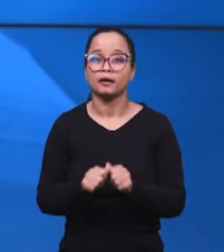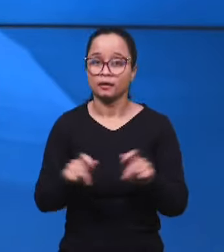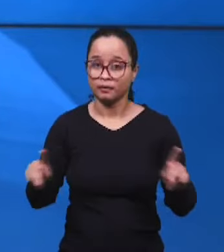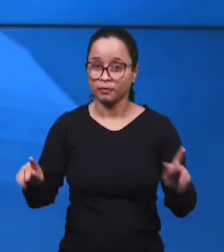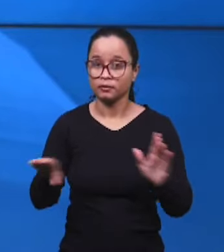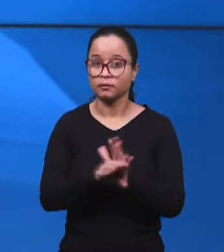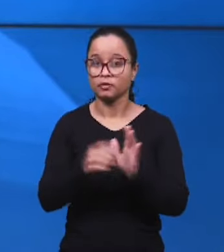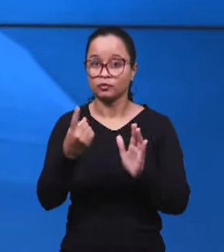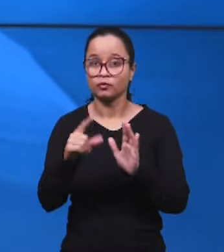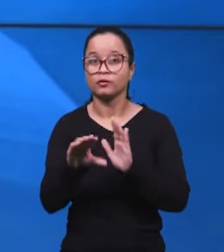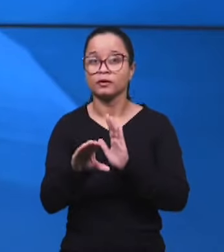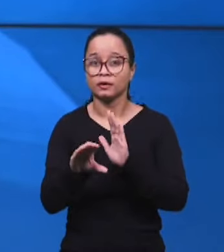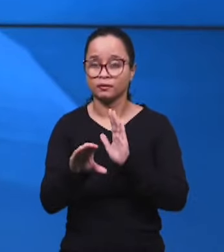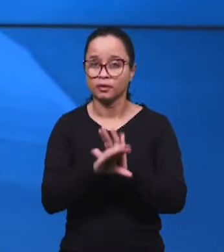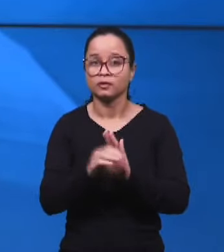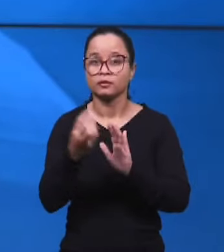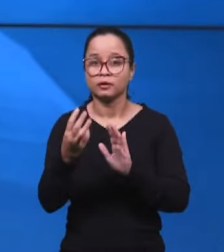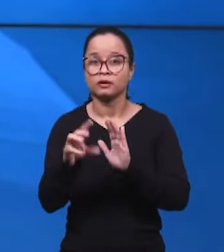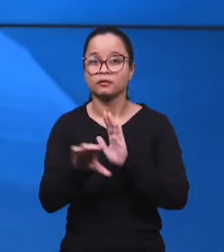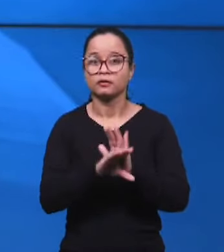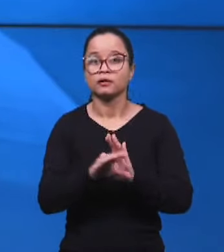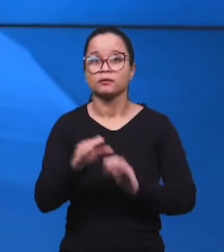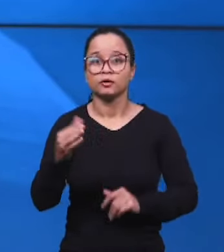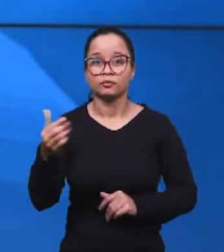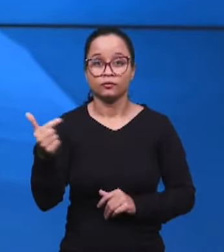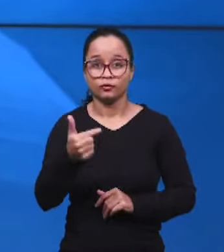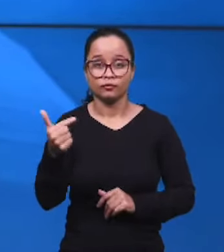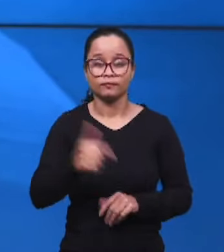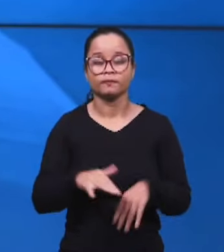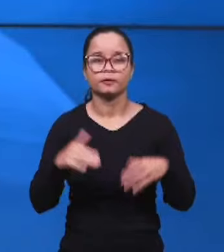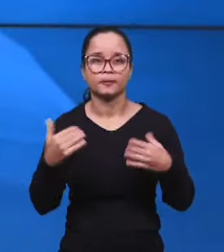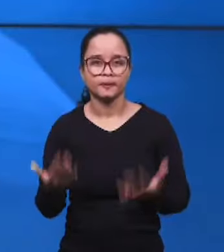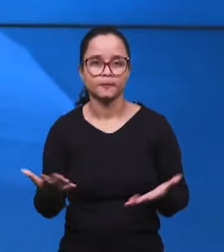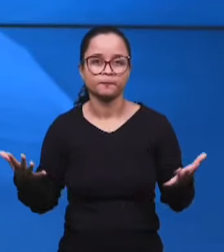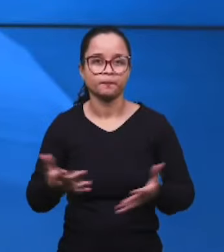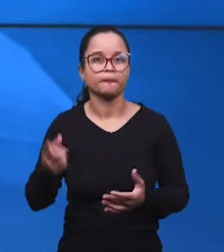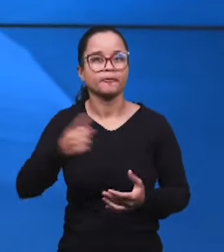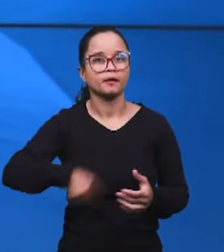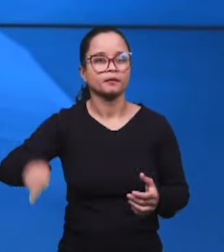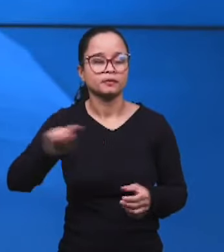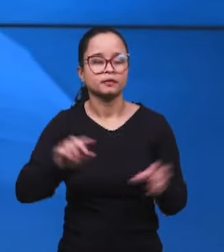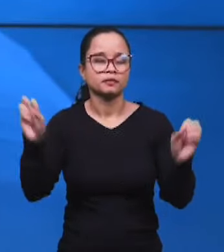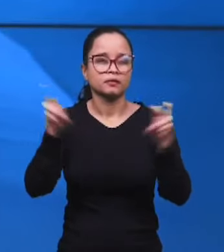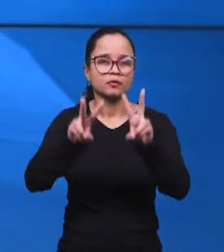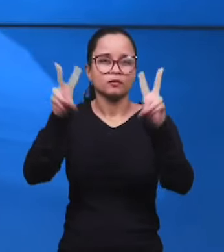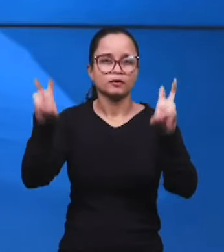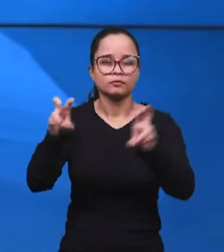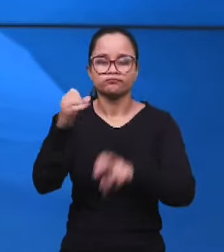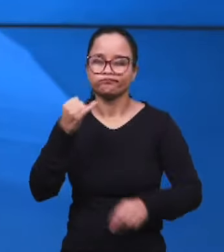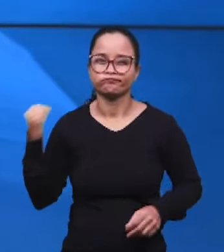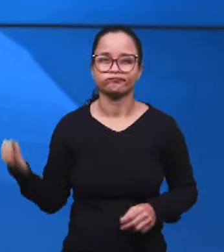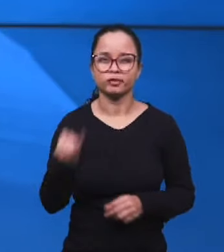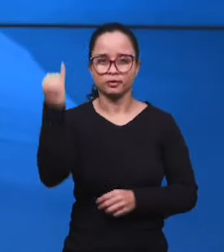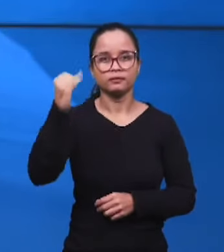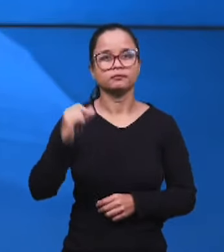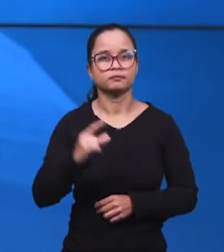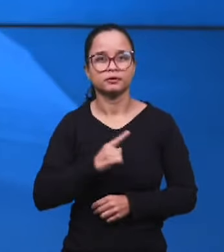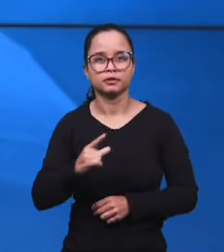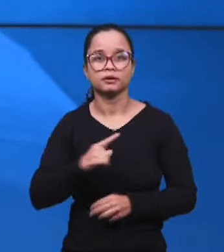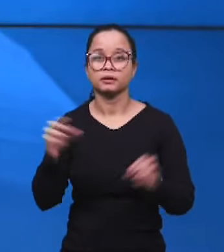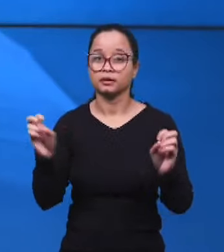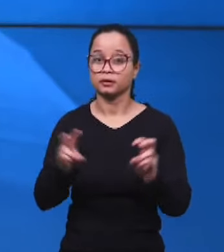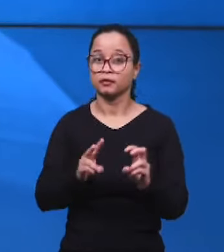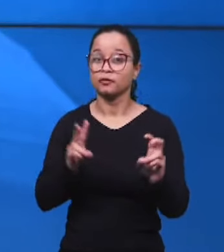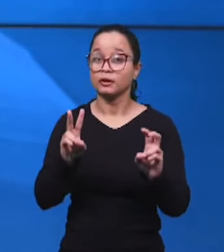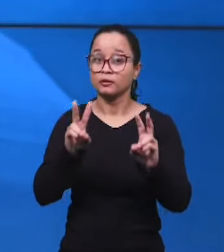capítulo 3 e capítulo 22. E nós iremos abordar aqui um tema muito importante, e nós vamos falar do tempo